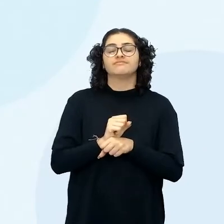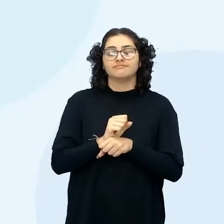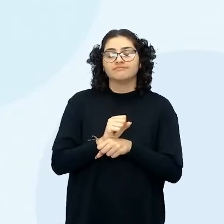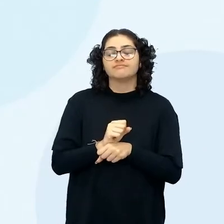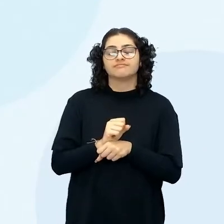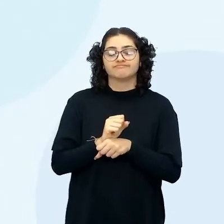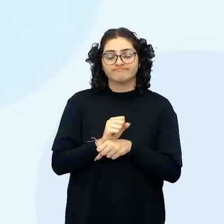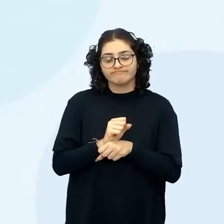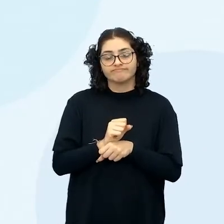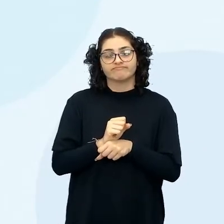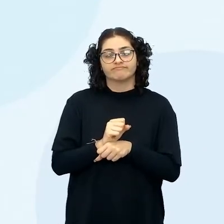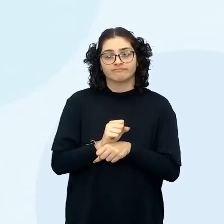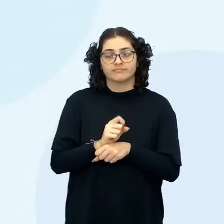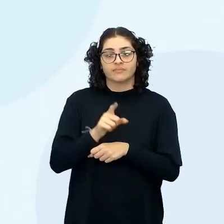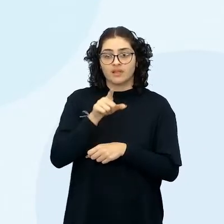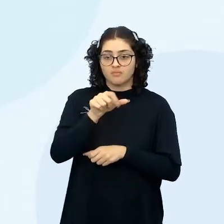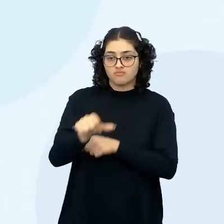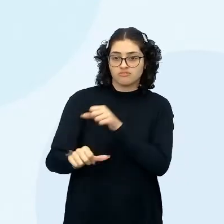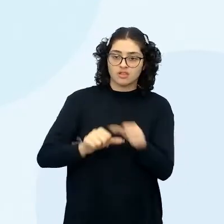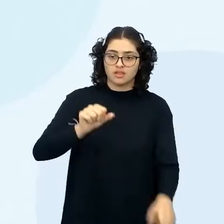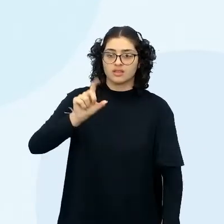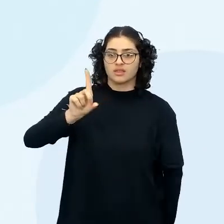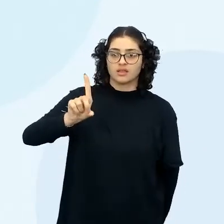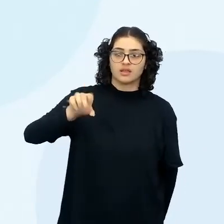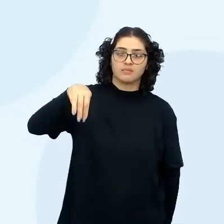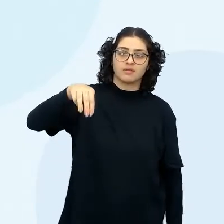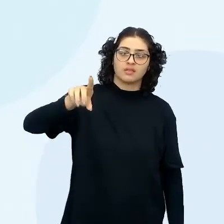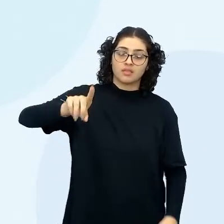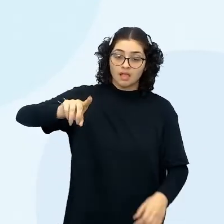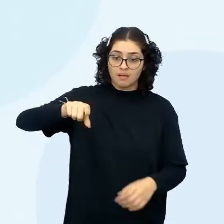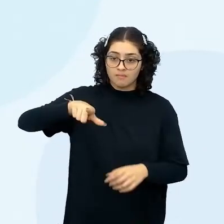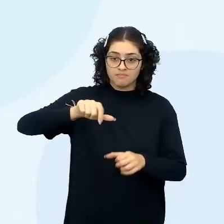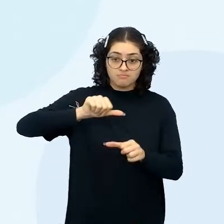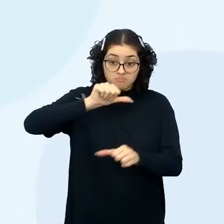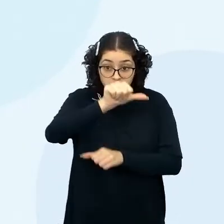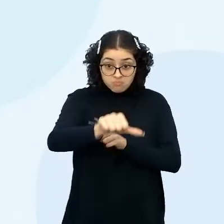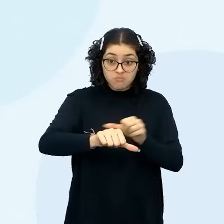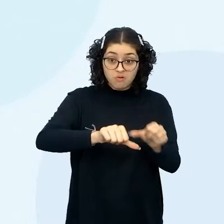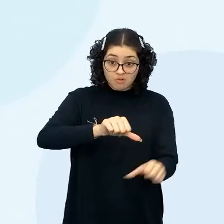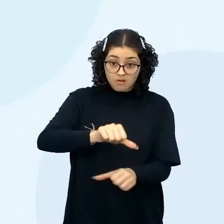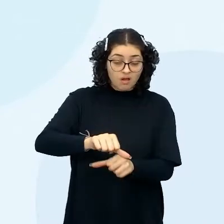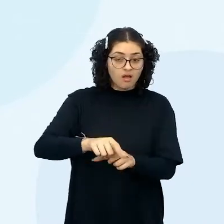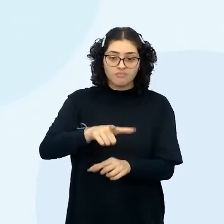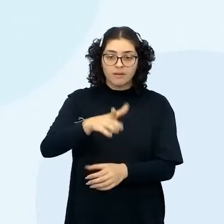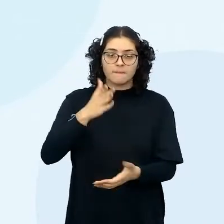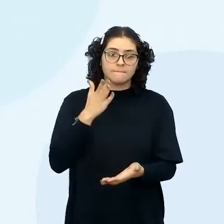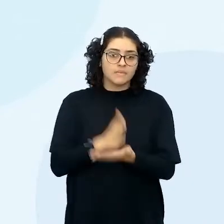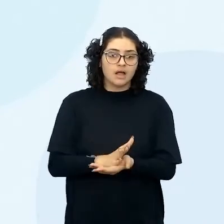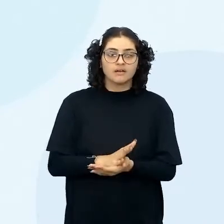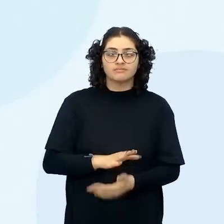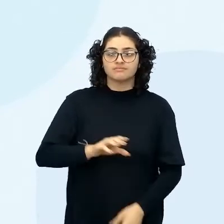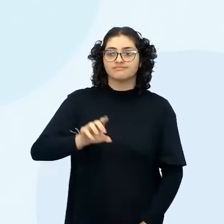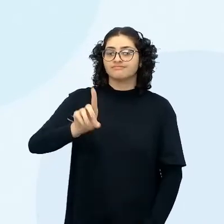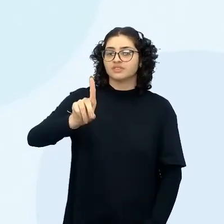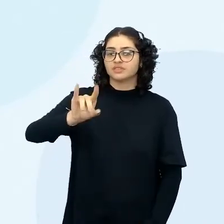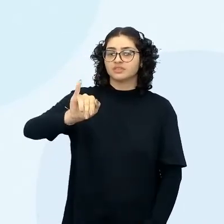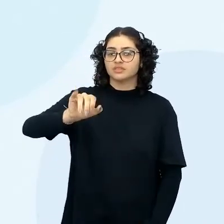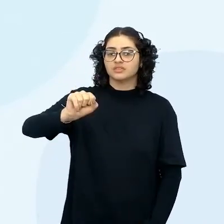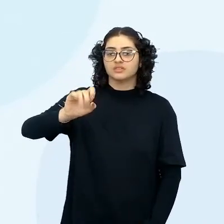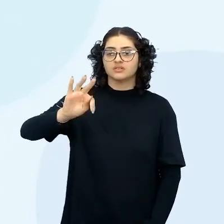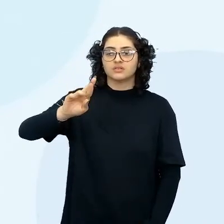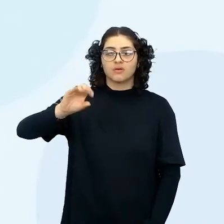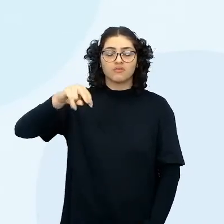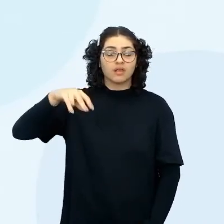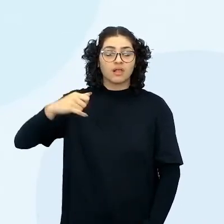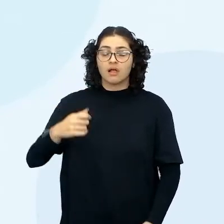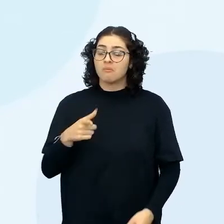nesse gene DMD, eu paro de fazer aqui, olha, a produção da distrofina. Se